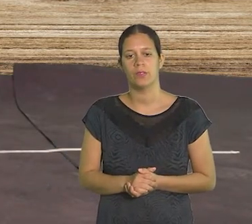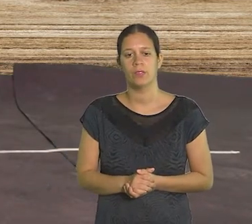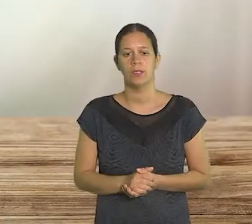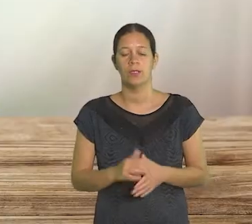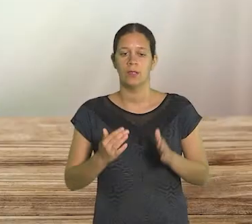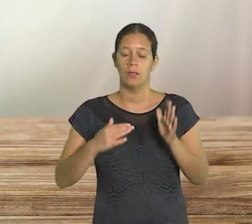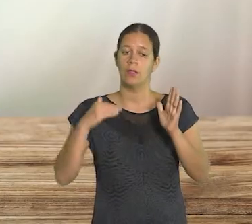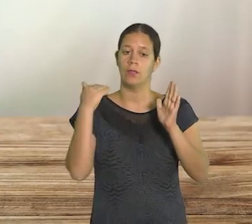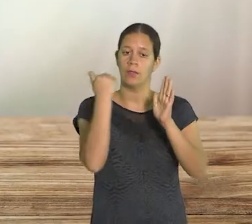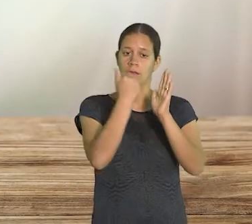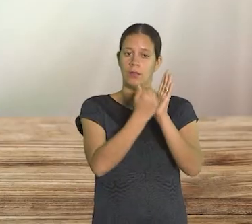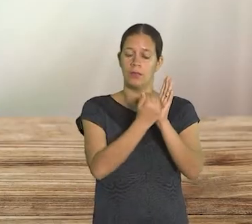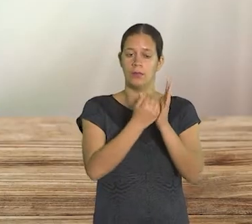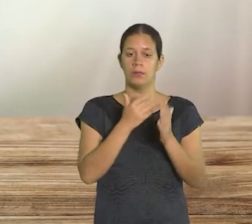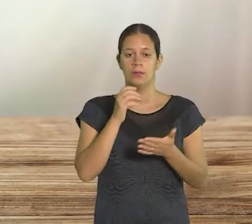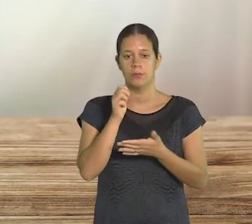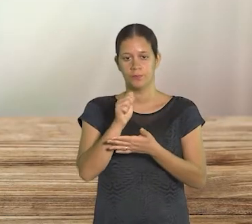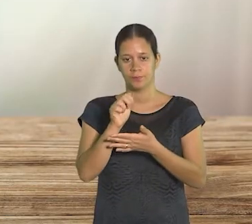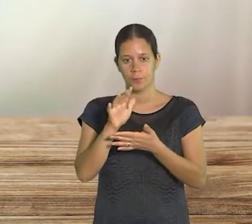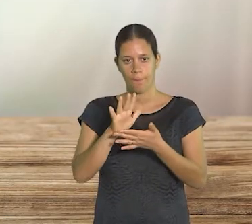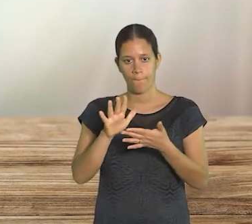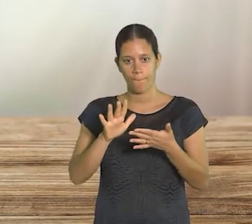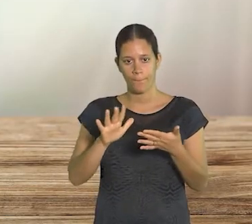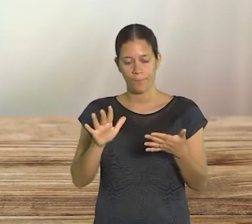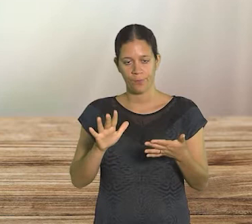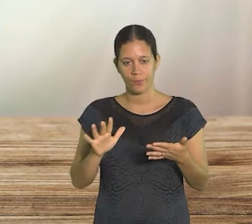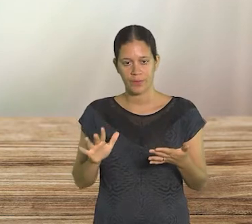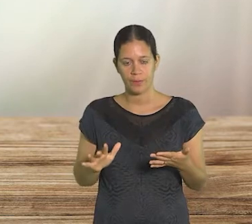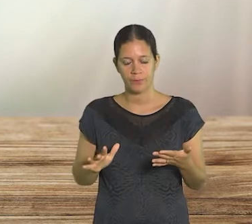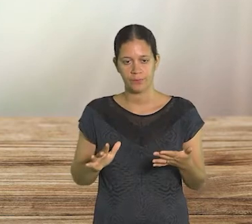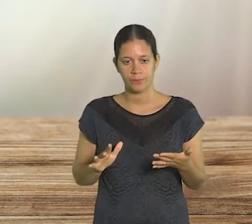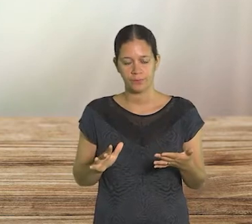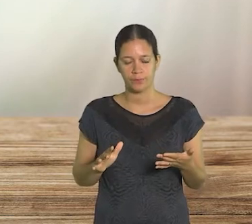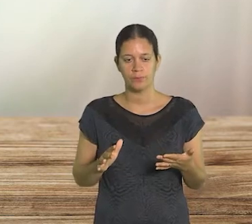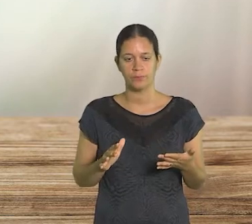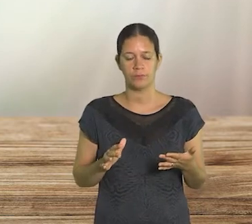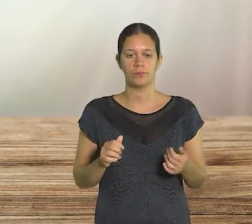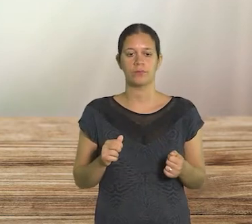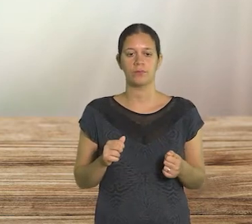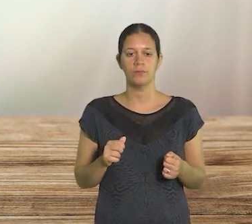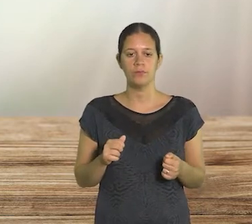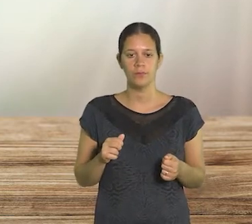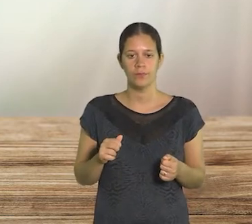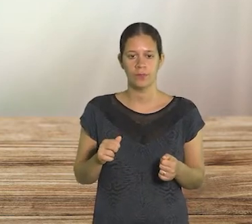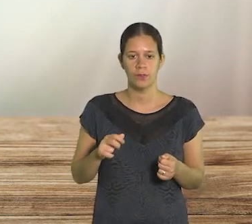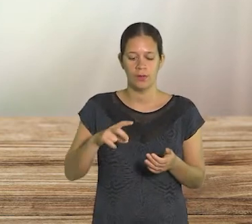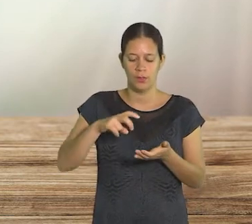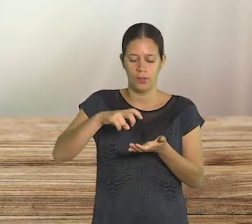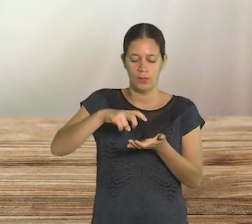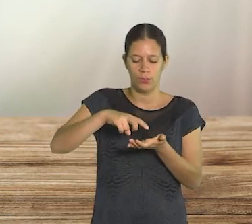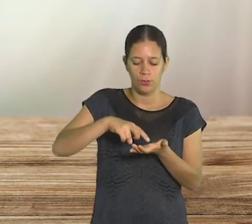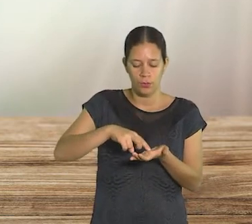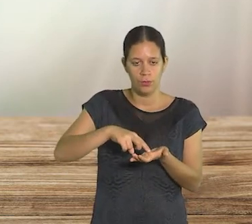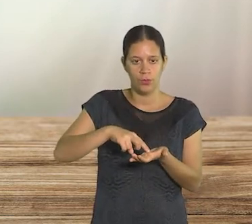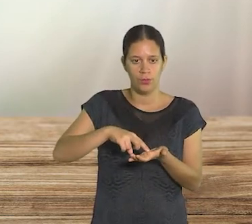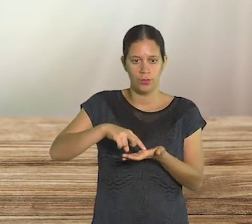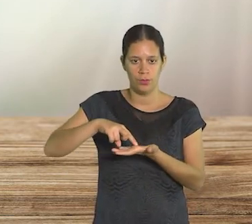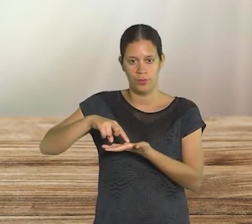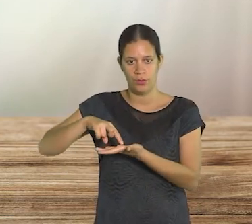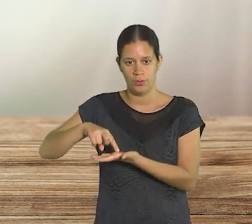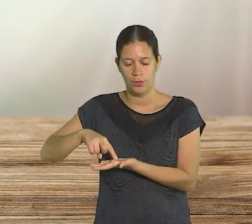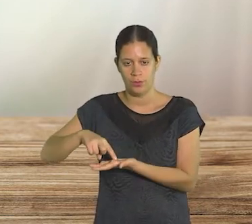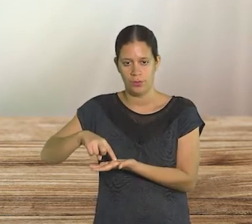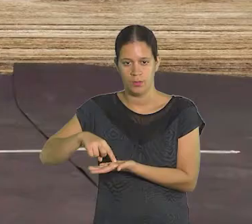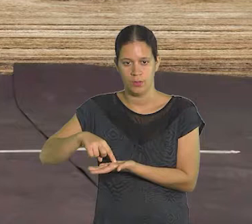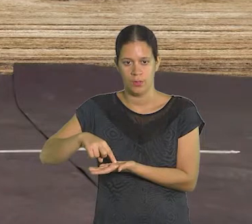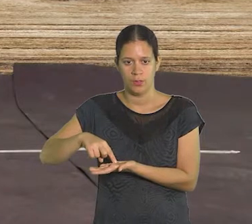você não fazer, além dessa atividade, vocês vão fazer ela com o joelho, a base